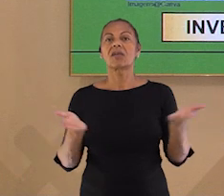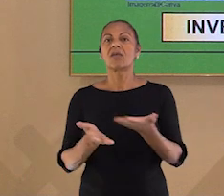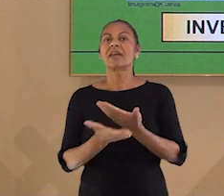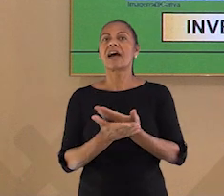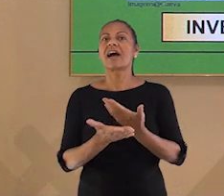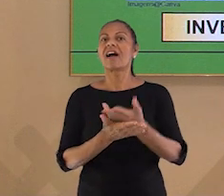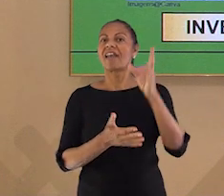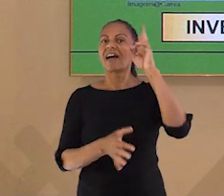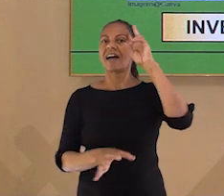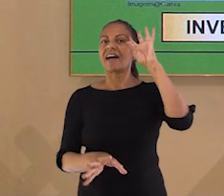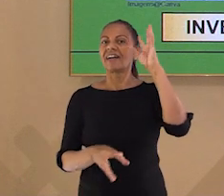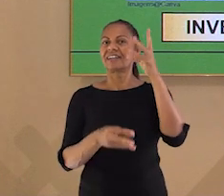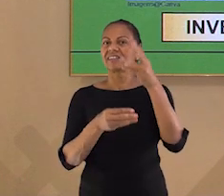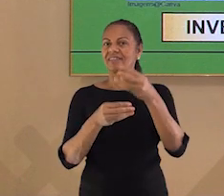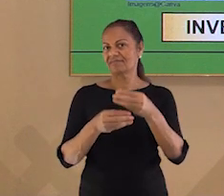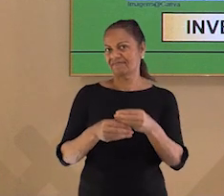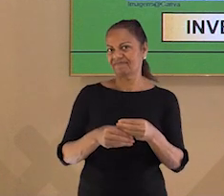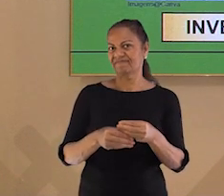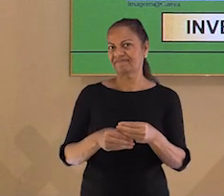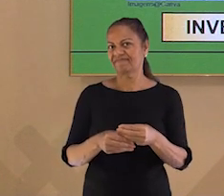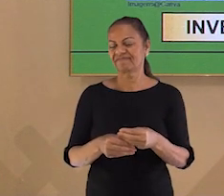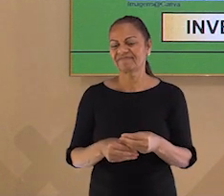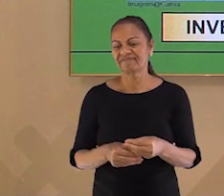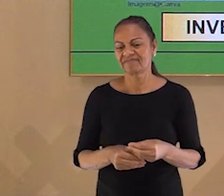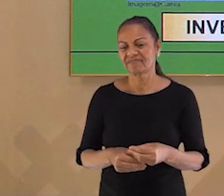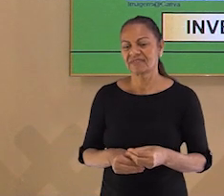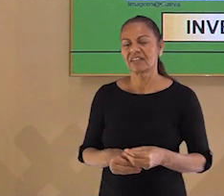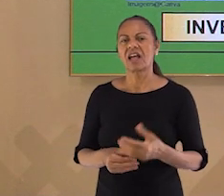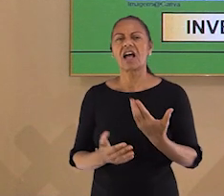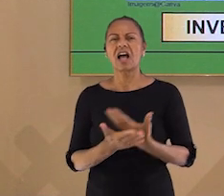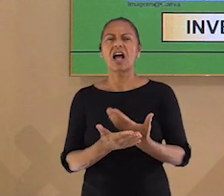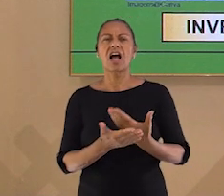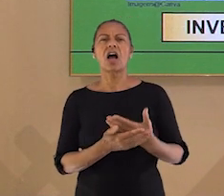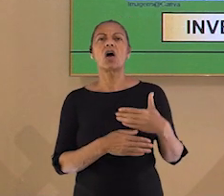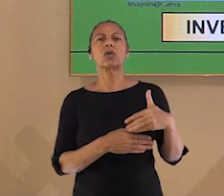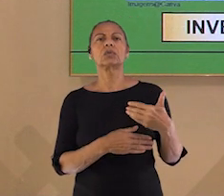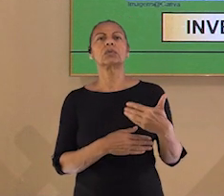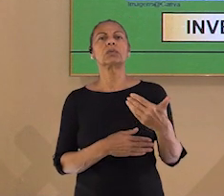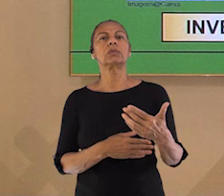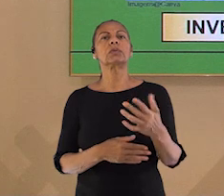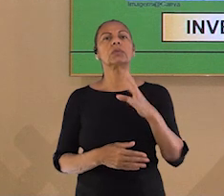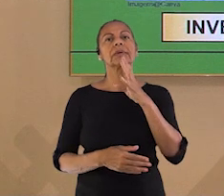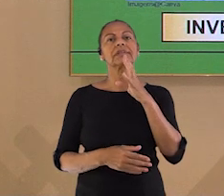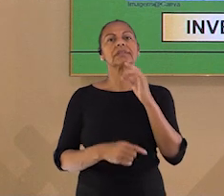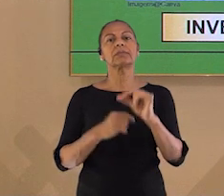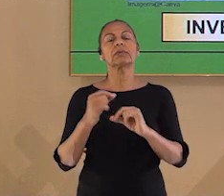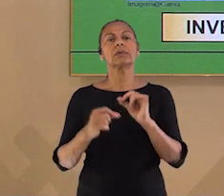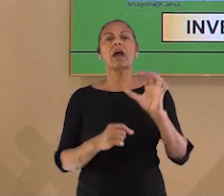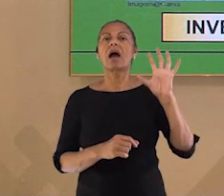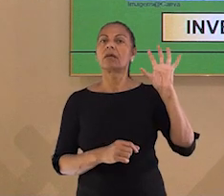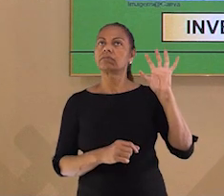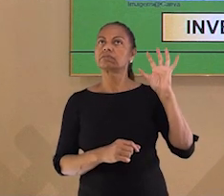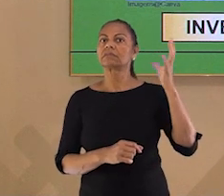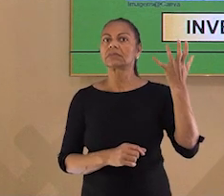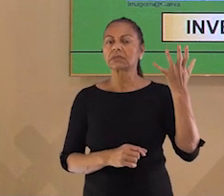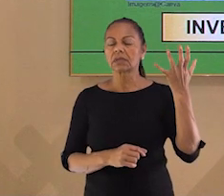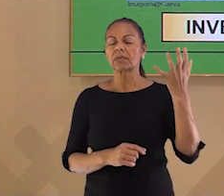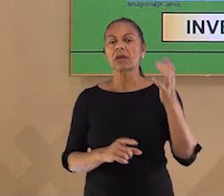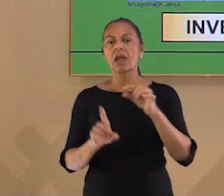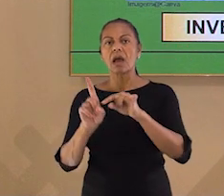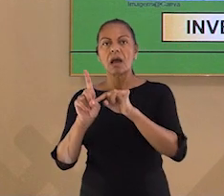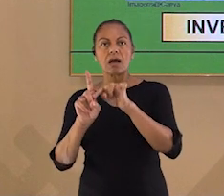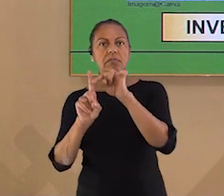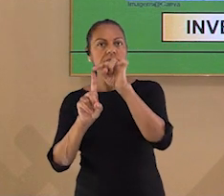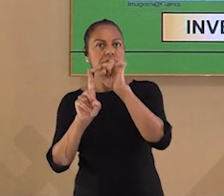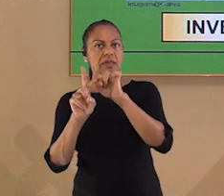em nossa aula de hoje. Bom, ao longo da nossa aula nós conhecemos 2 fenômenos, que foram a inversão